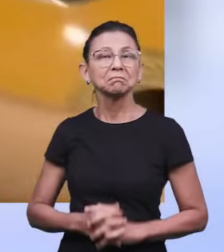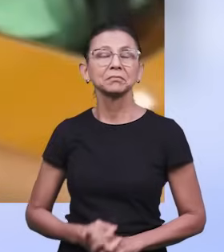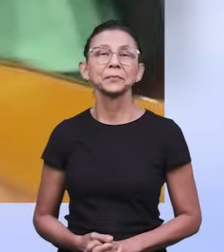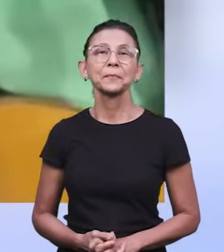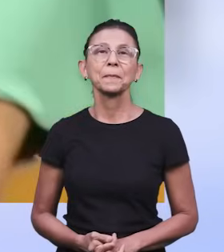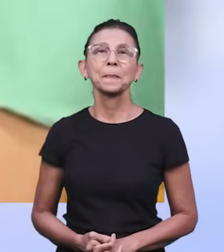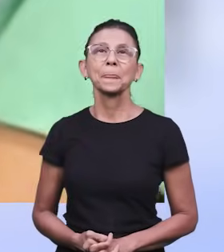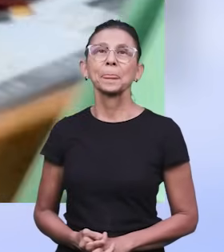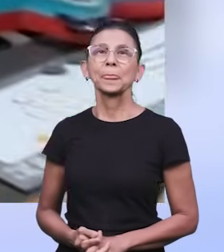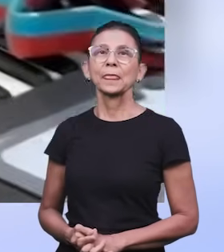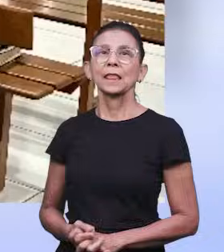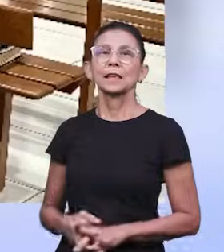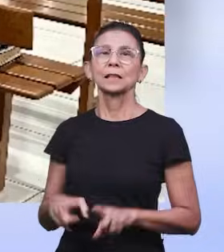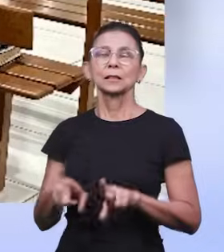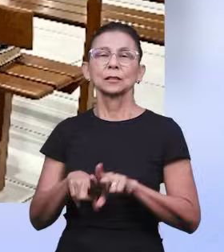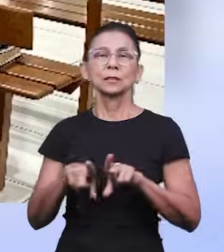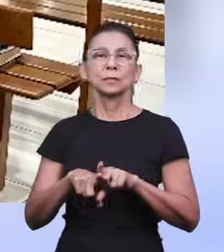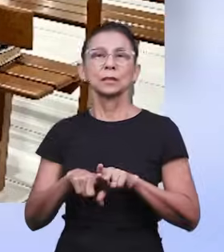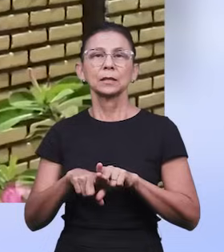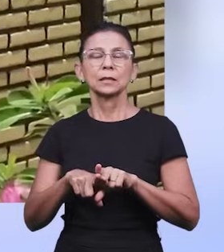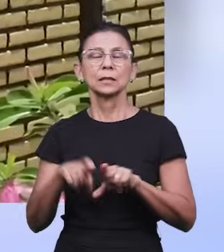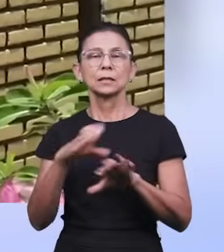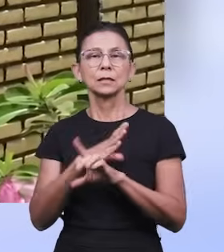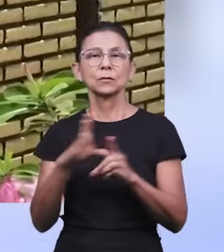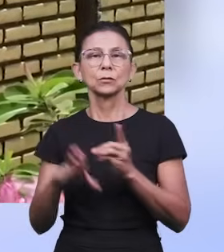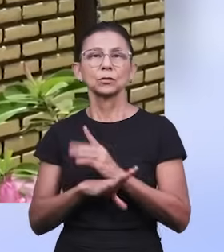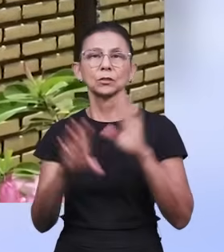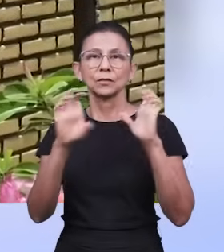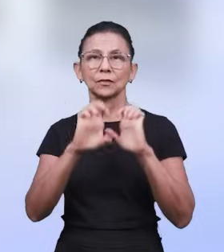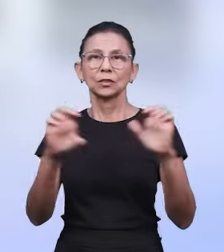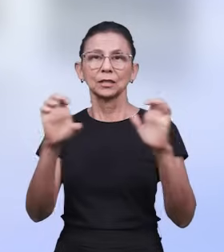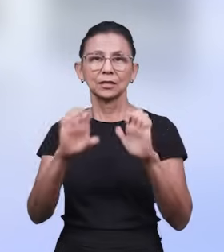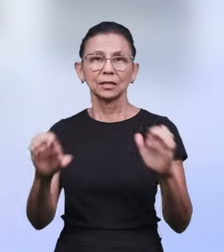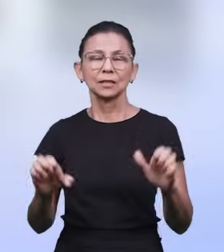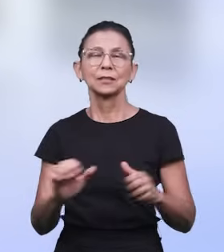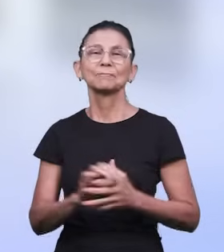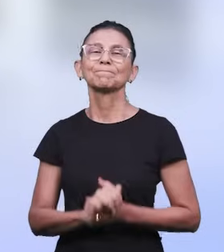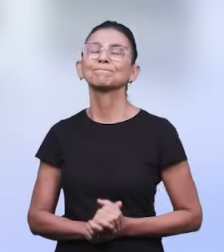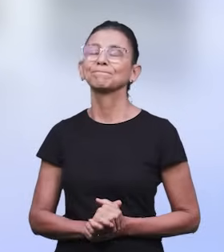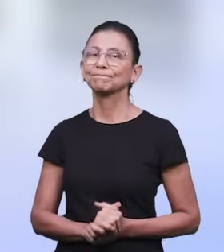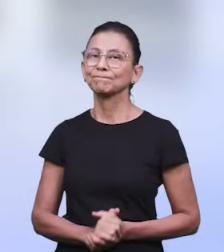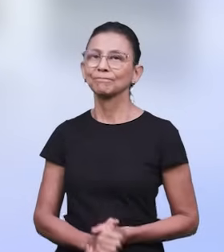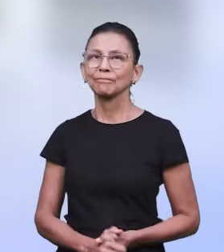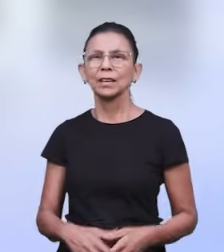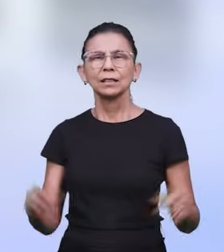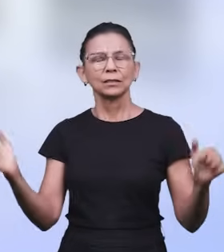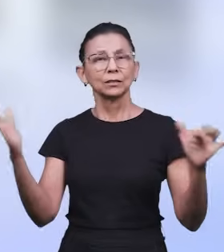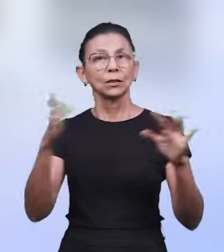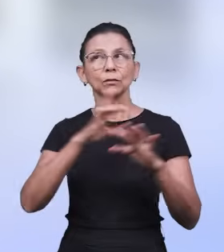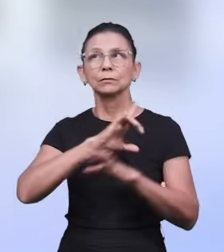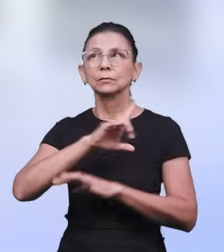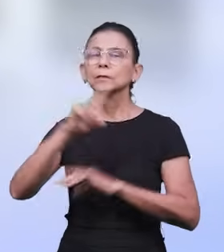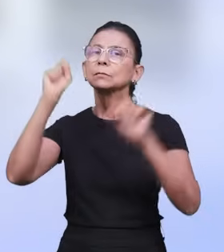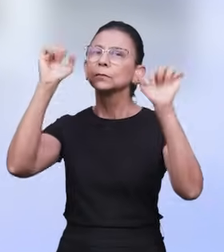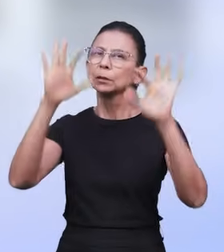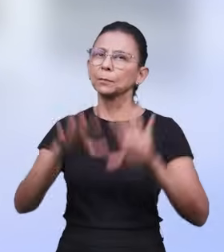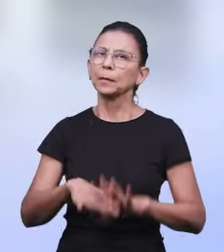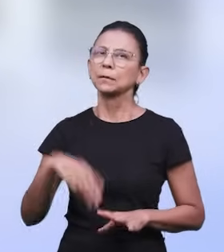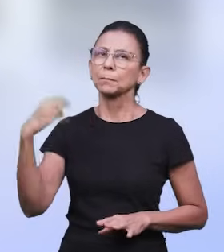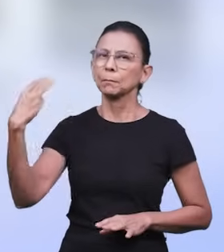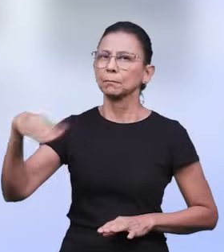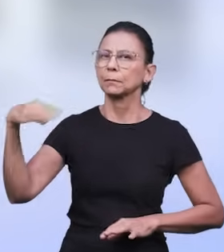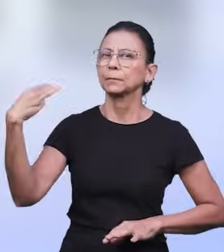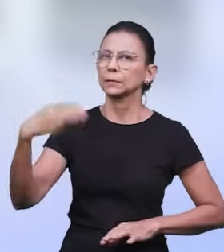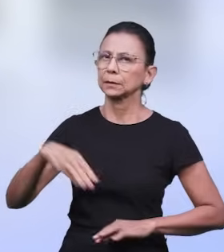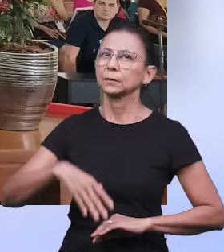mais de 80 pessoas estiveram presentes para a honra e glória do Senhor. Glória a Deus por estas bênçãos operadas lá no Maranhão.